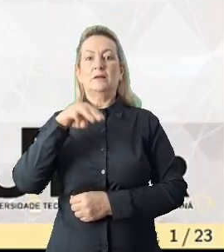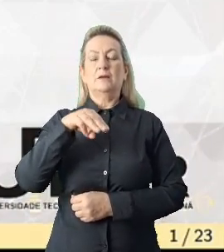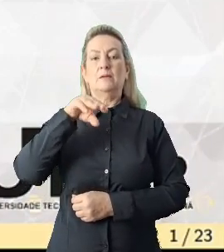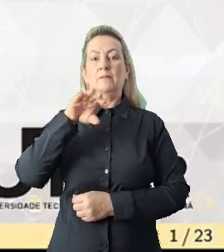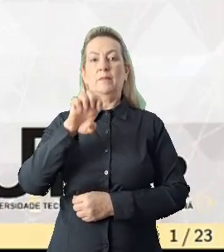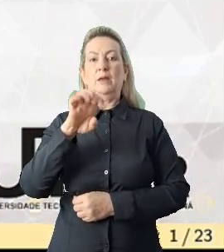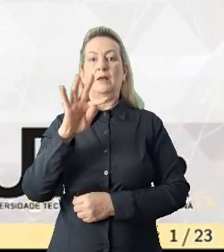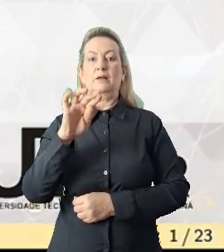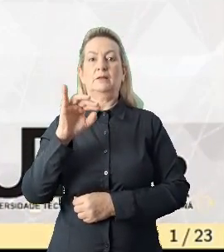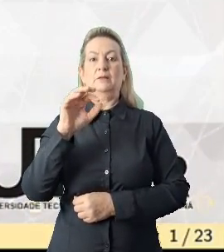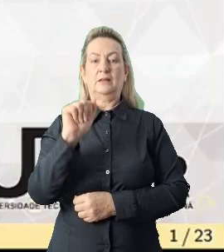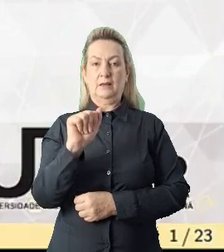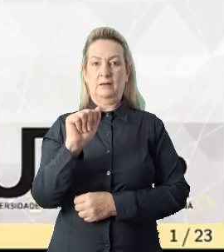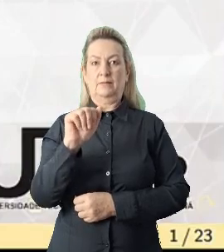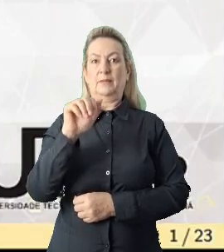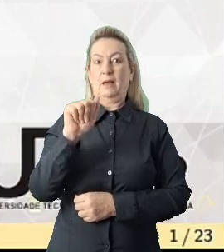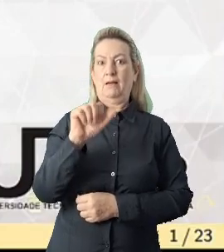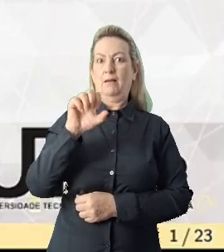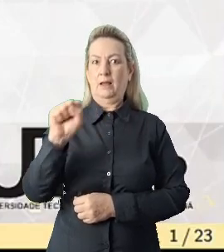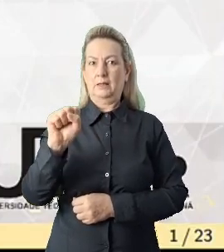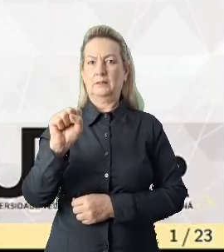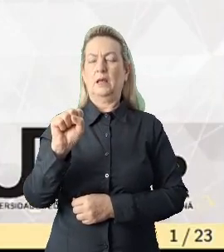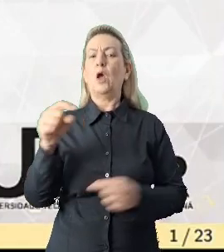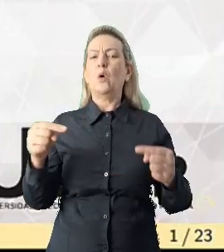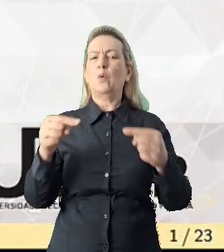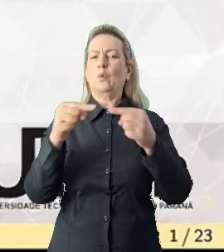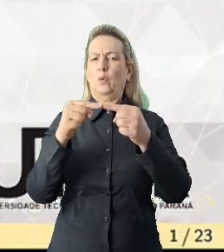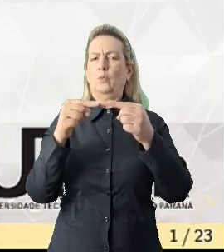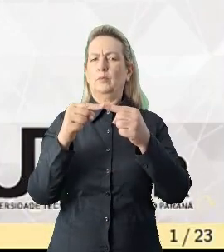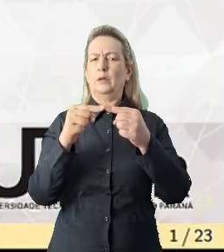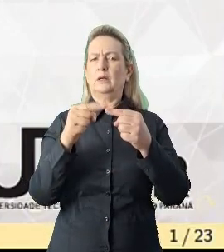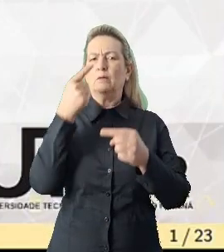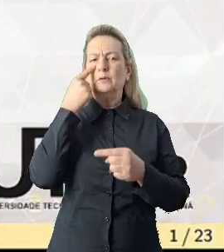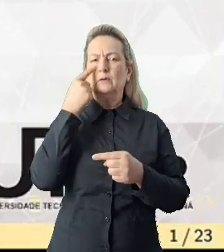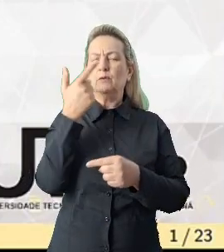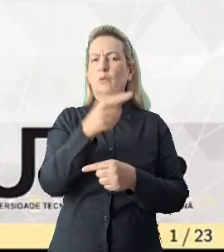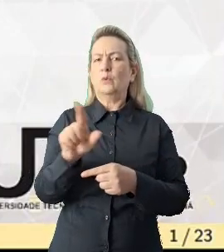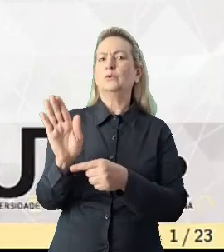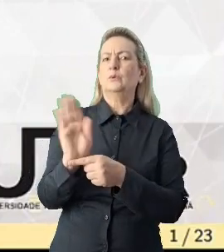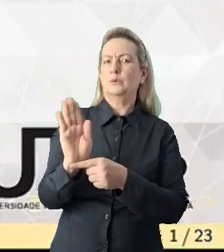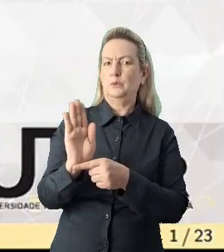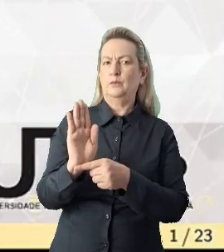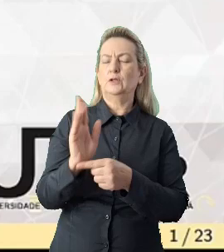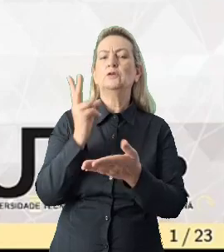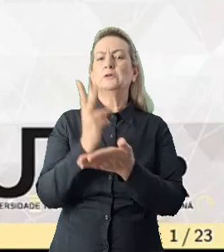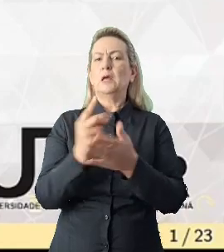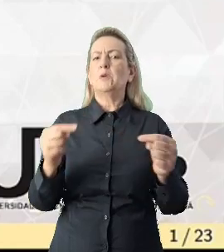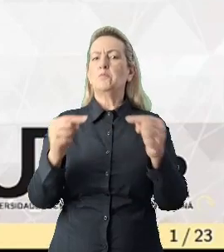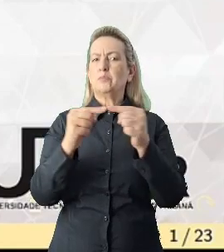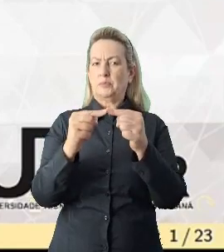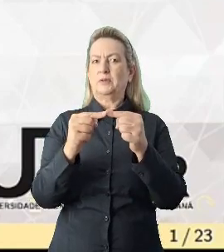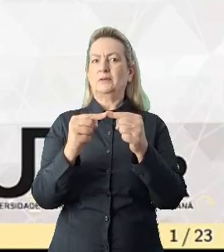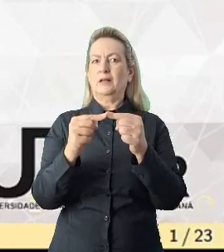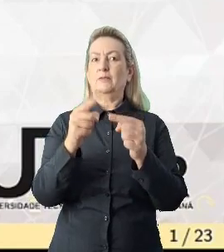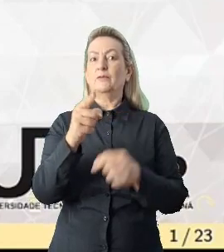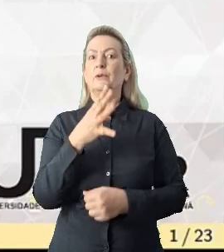As medidas de assimetria, elas estão bem relacionadas ali com a questão das medidas de kurtosis que vocês viram no